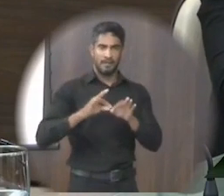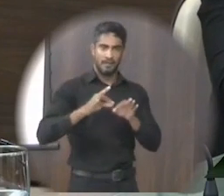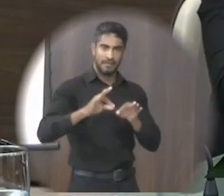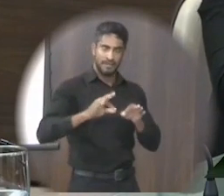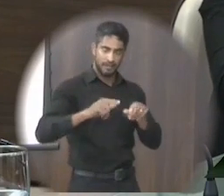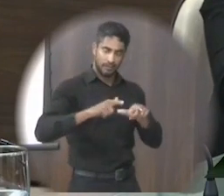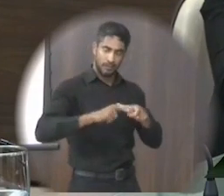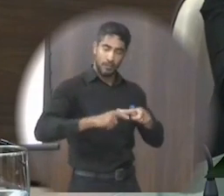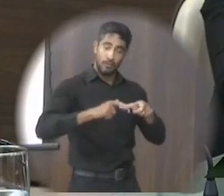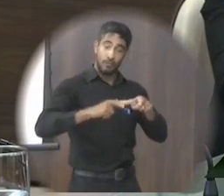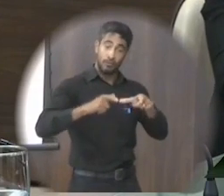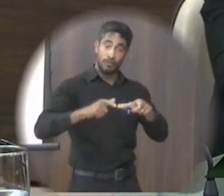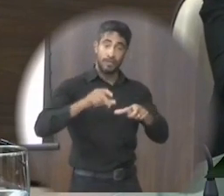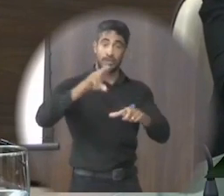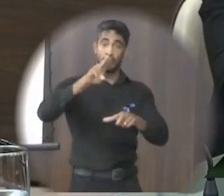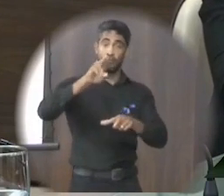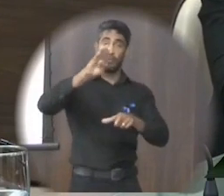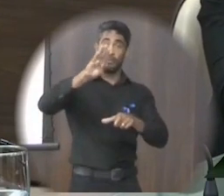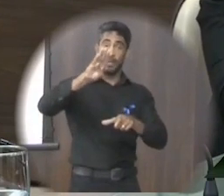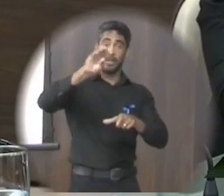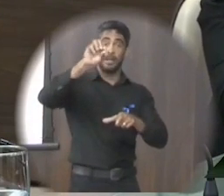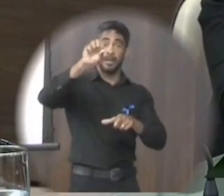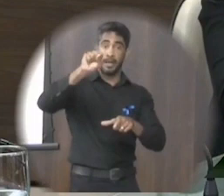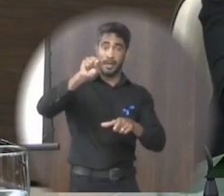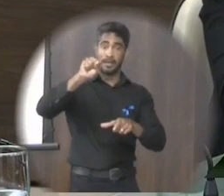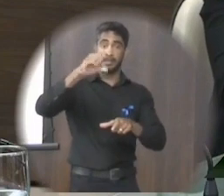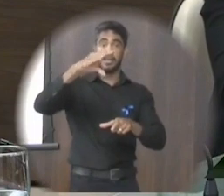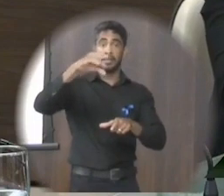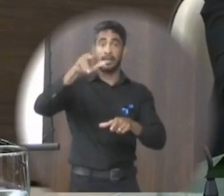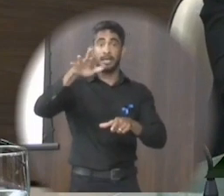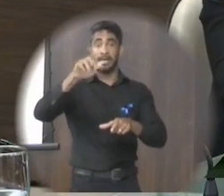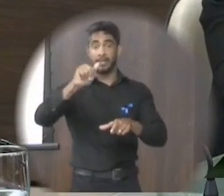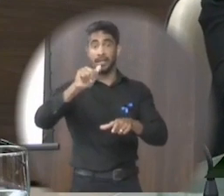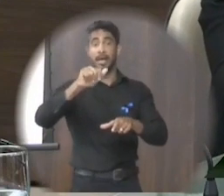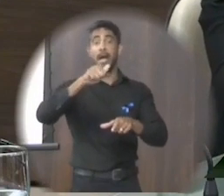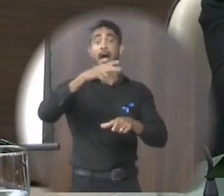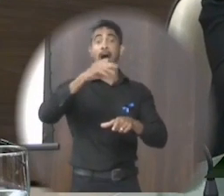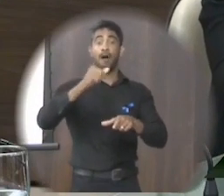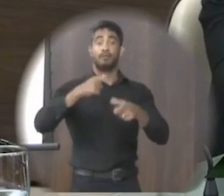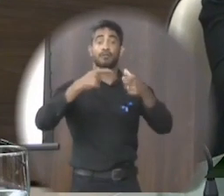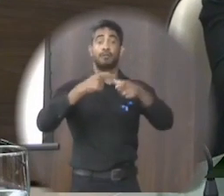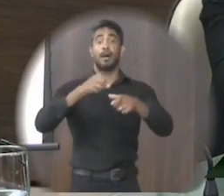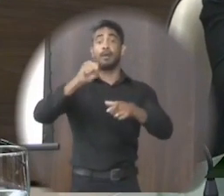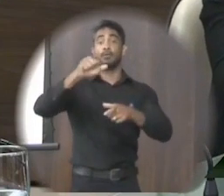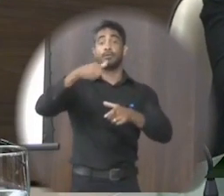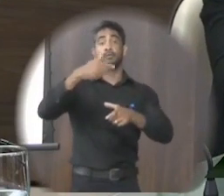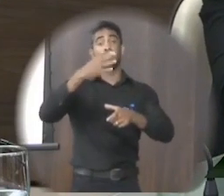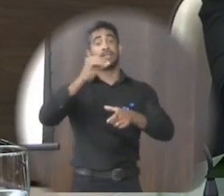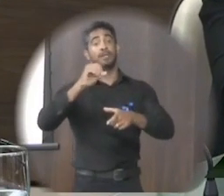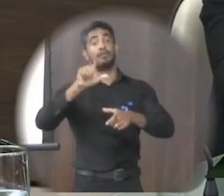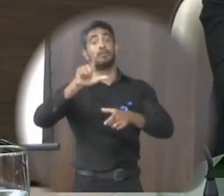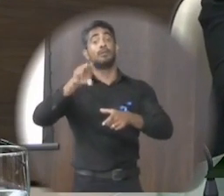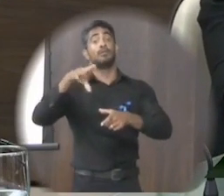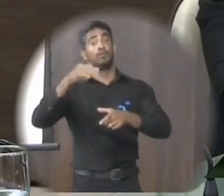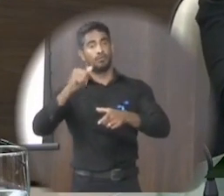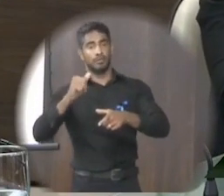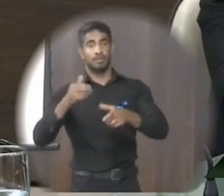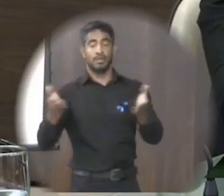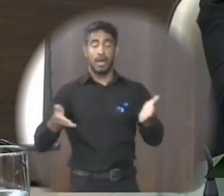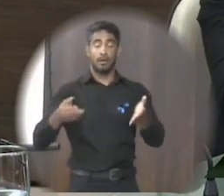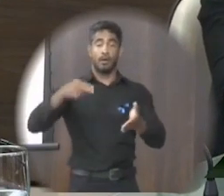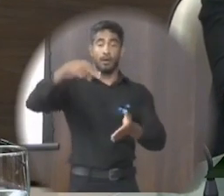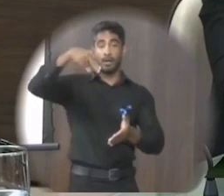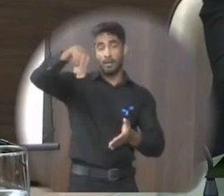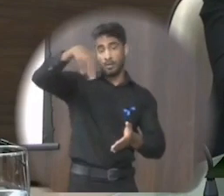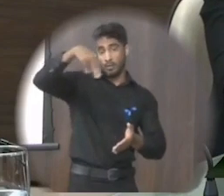piso da UBS Clari Alves, no São Lucas. Estamos entrando agora no Novembro Azul, o mês